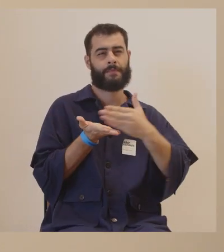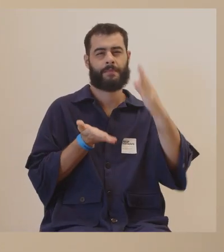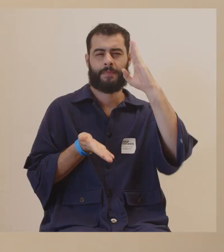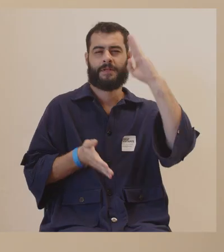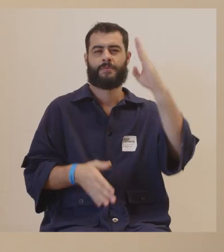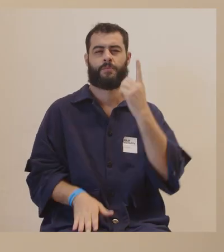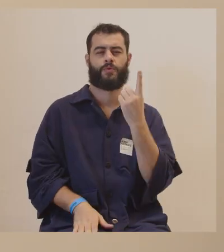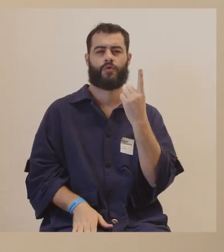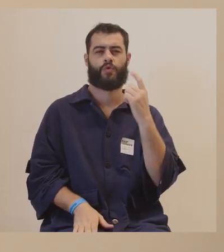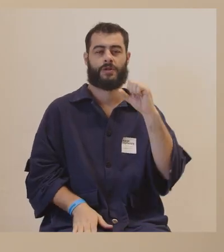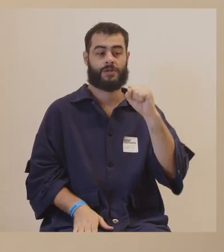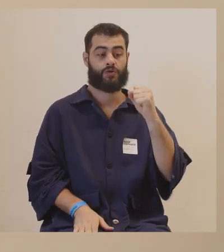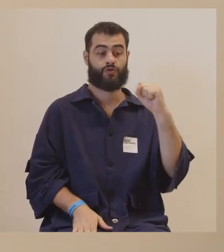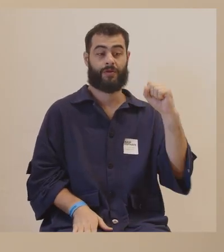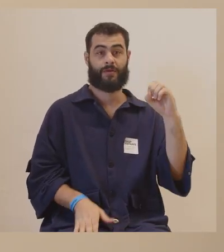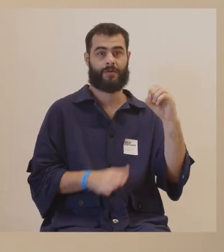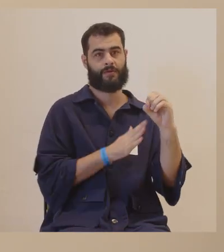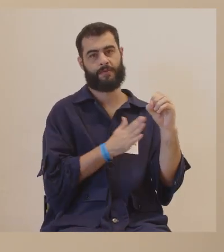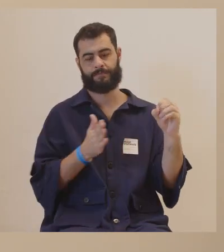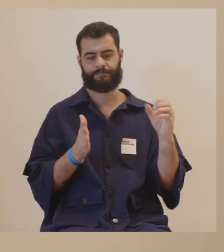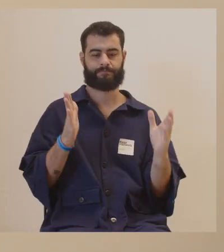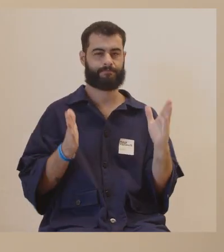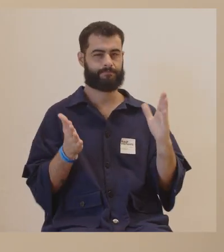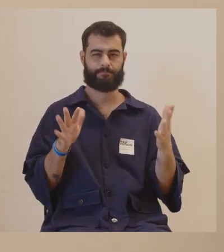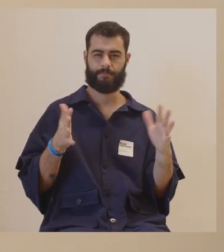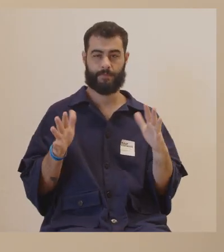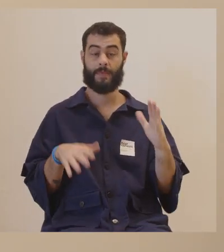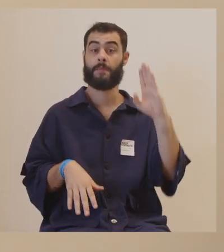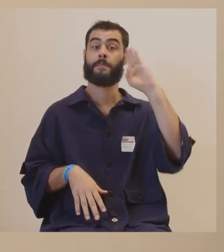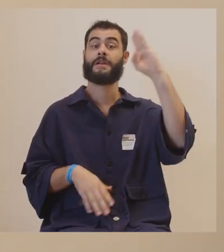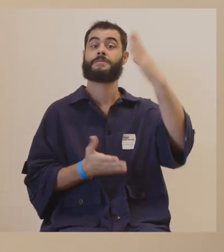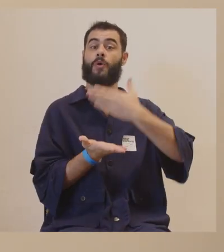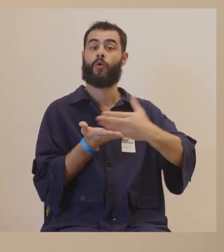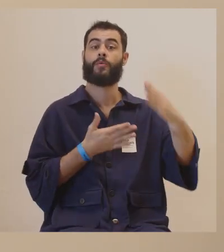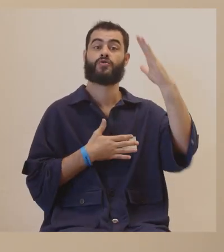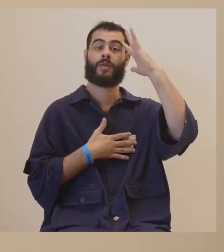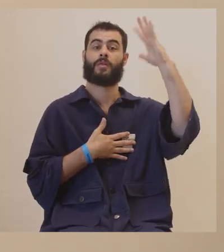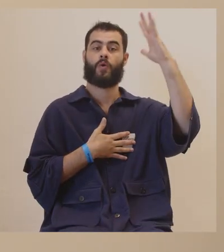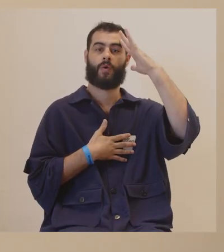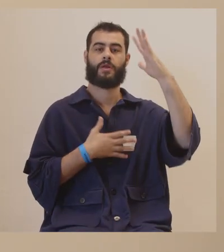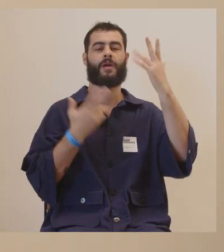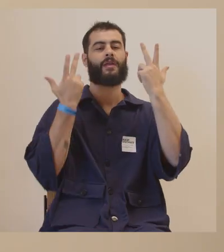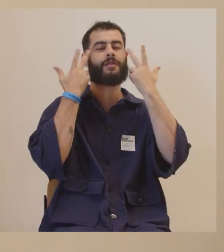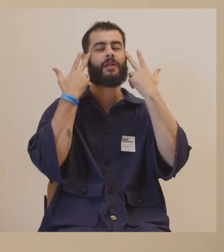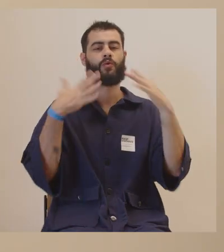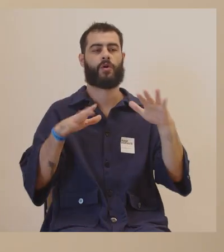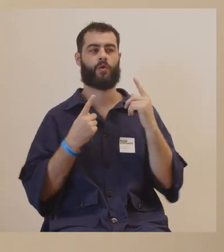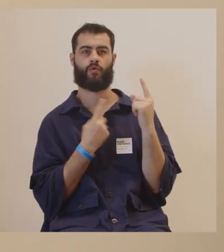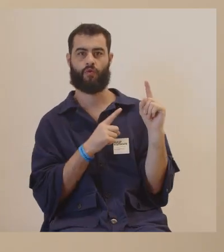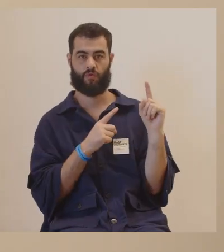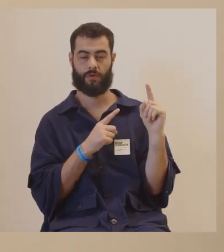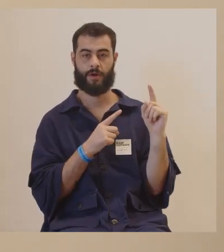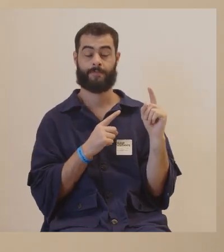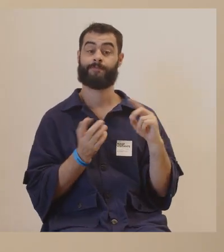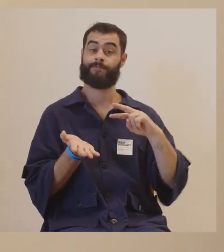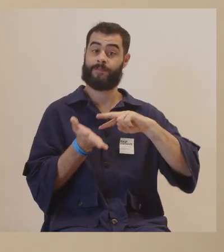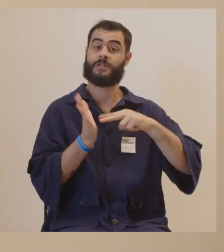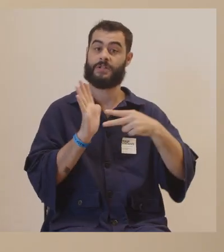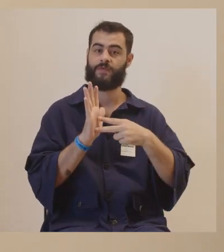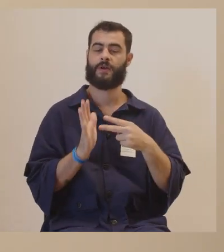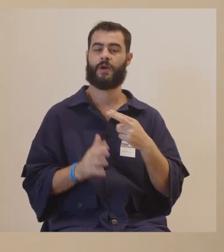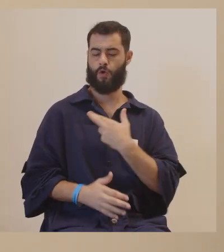né, que surgiu em contraposição às vertentes naturalistas, aquelas que tratavam do